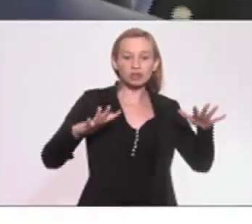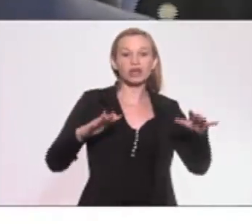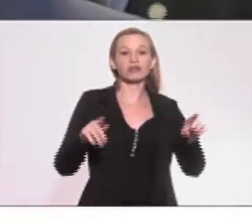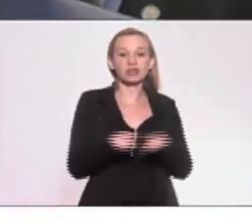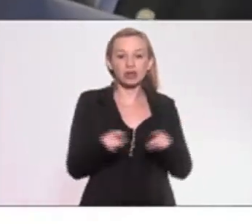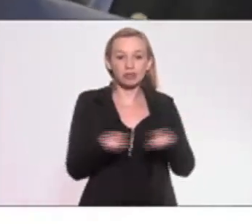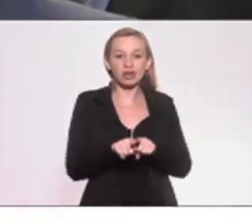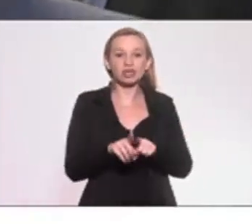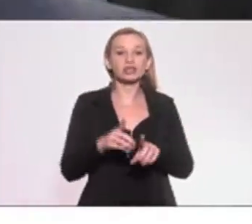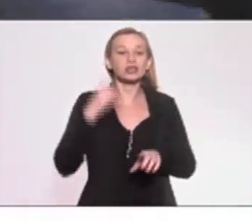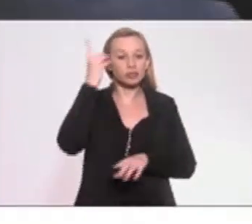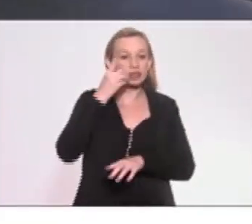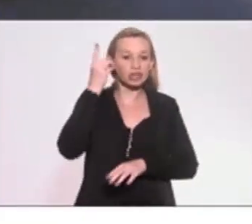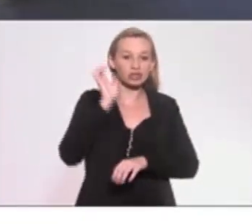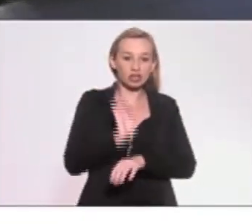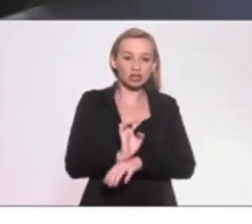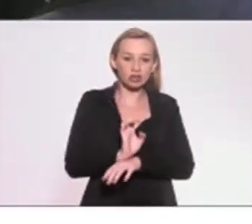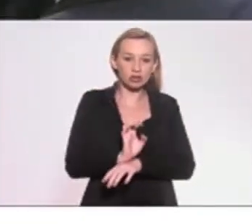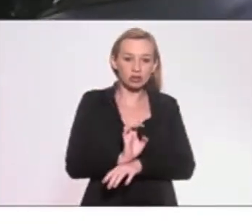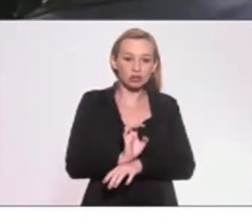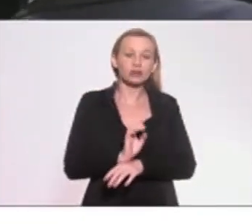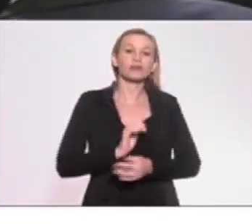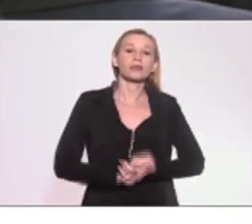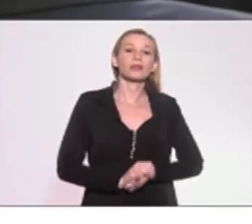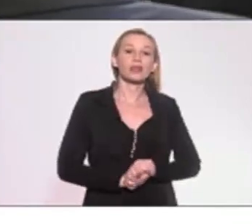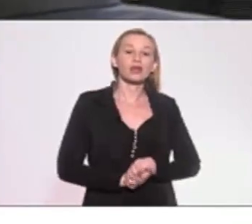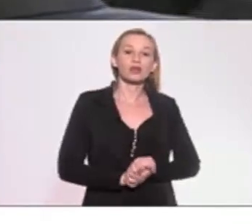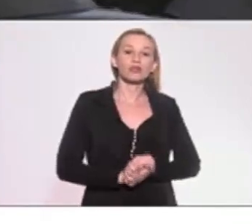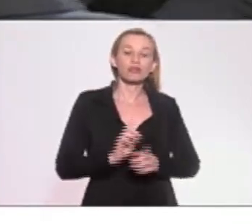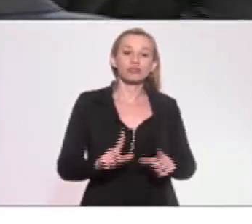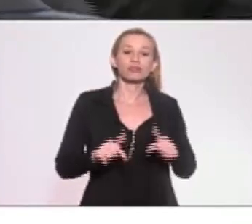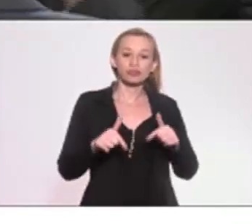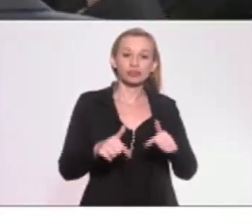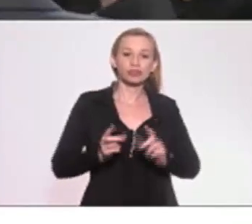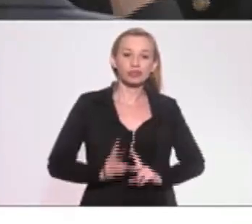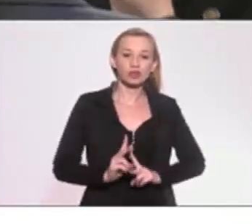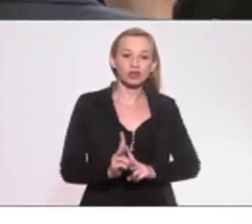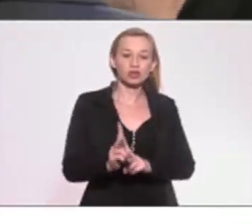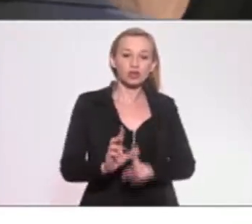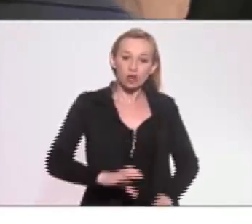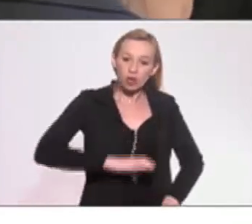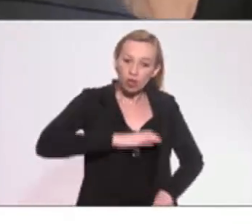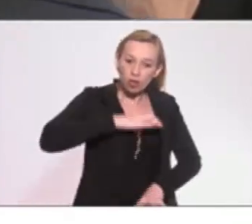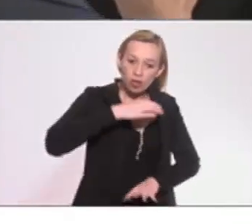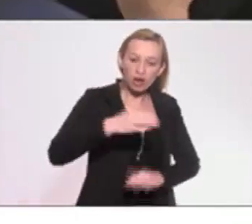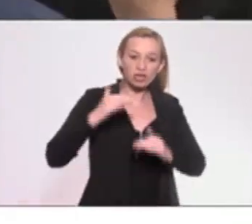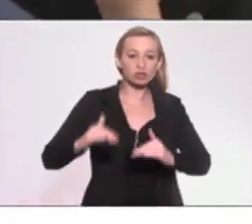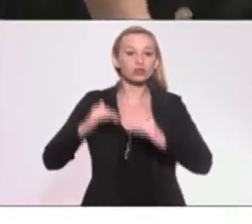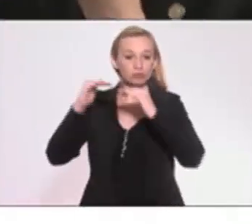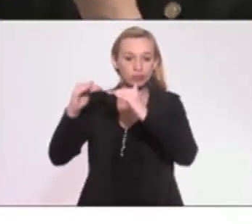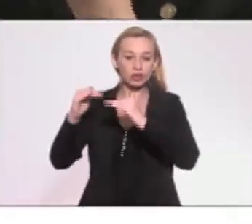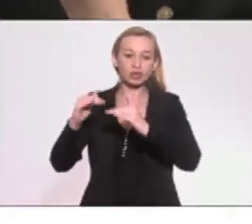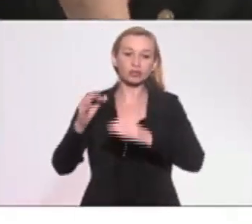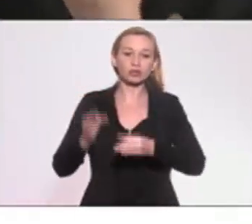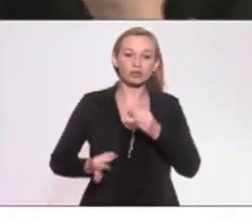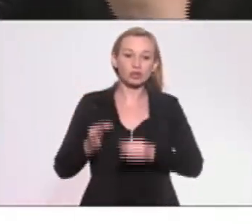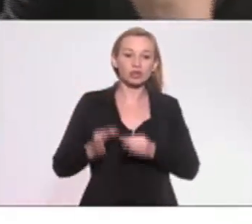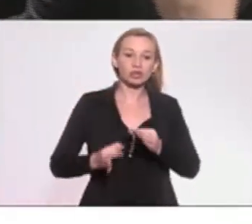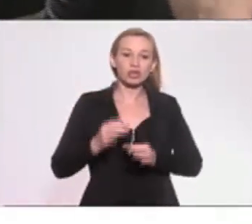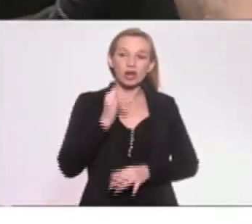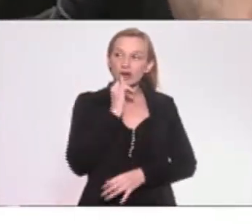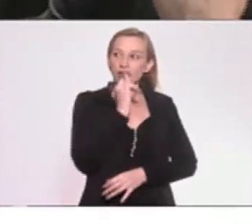Renata, aos deputados estaduais, ato contínuo, o Supremo deveria ter tido a coragem de oficiar ao presidente